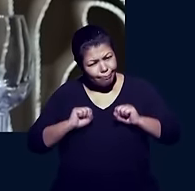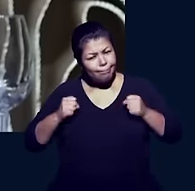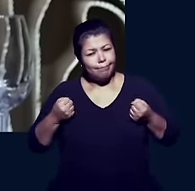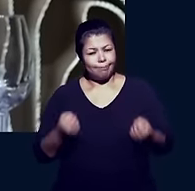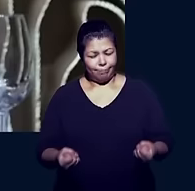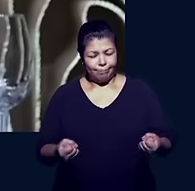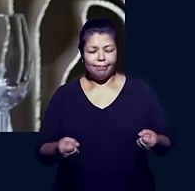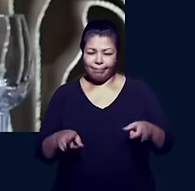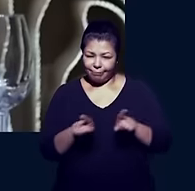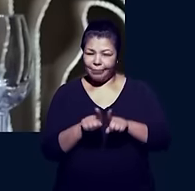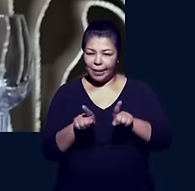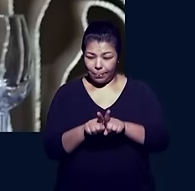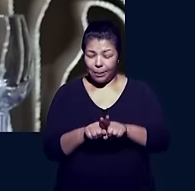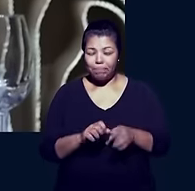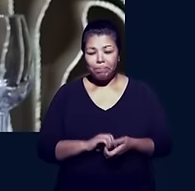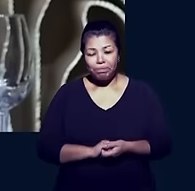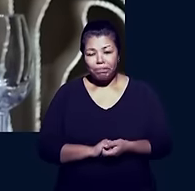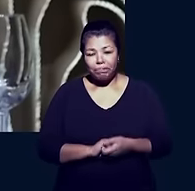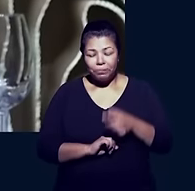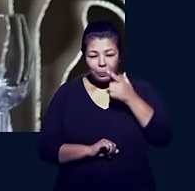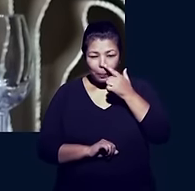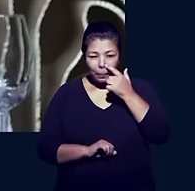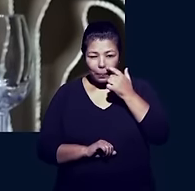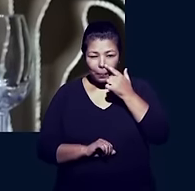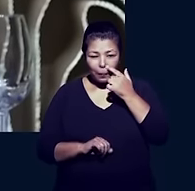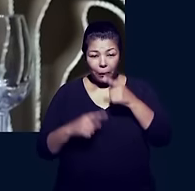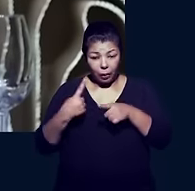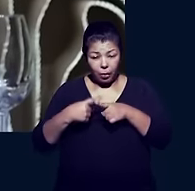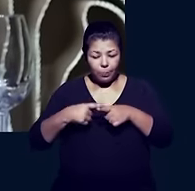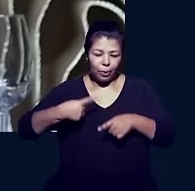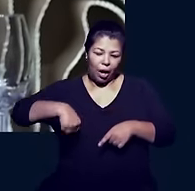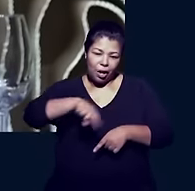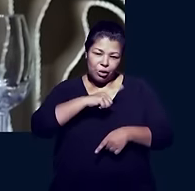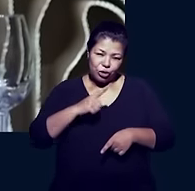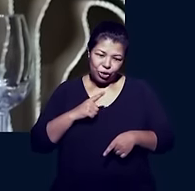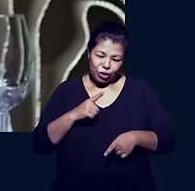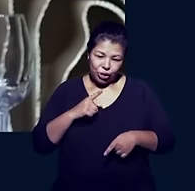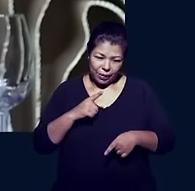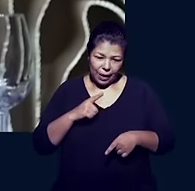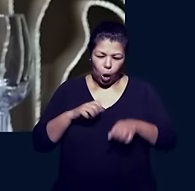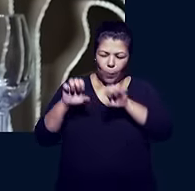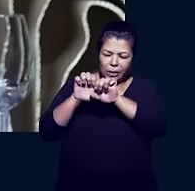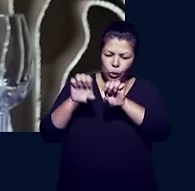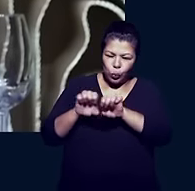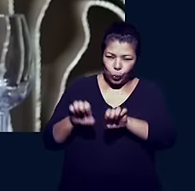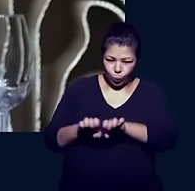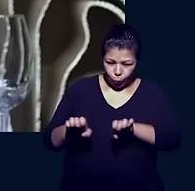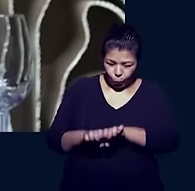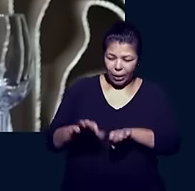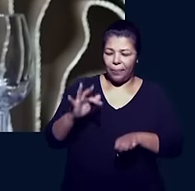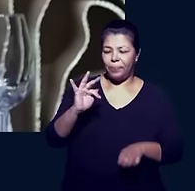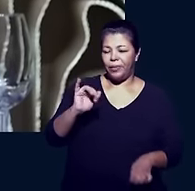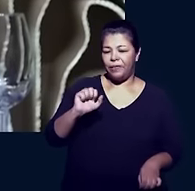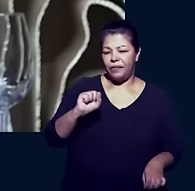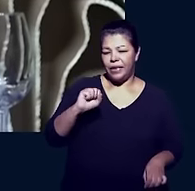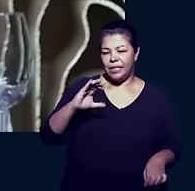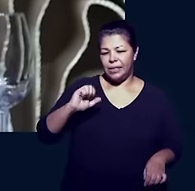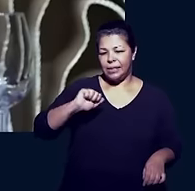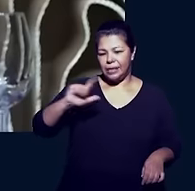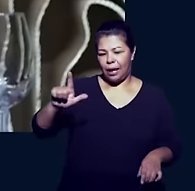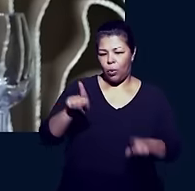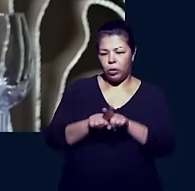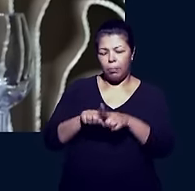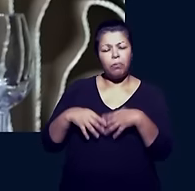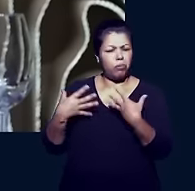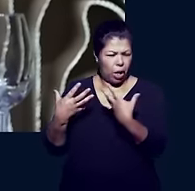muita energia com isso né porque a gente se propôs a fazer um arcabo fiscal né e eh um um arcabouço que